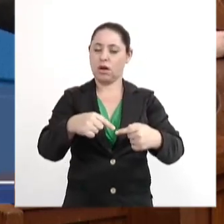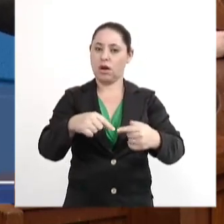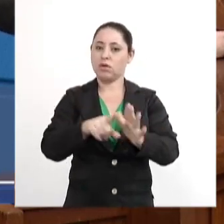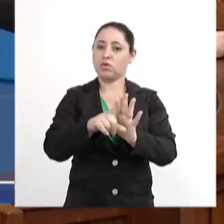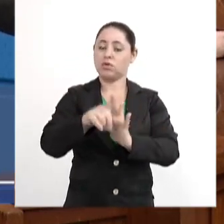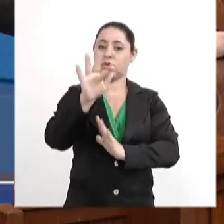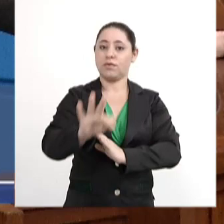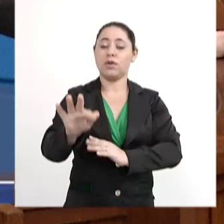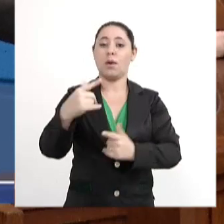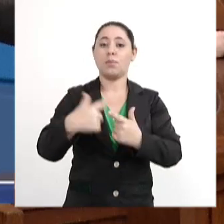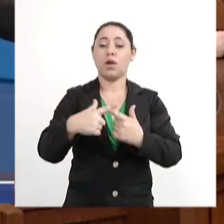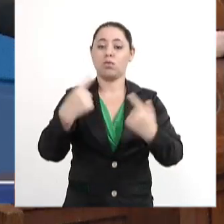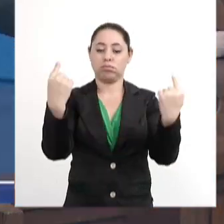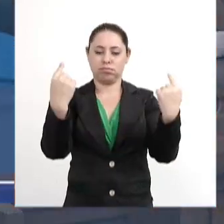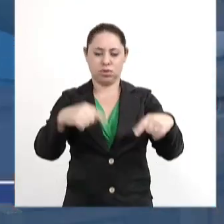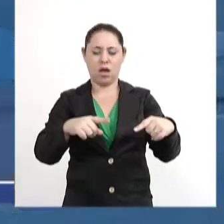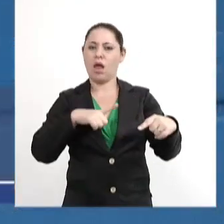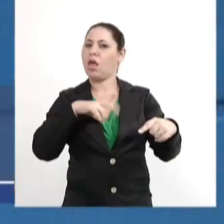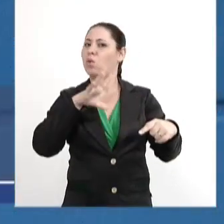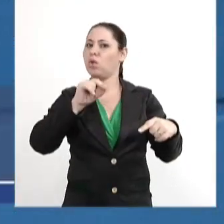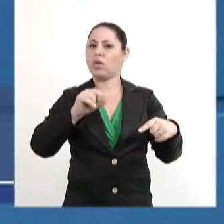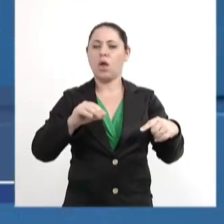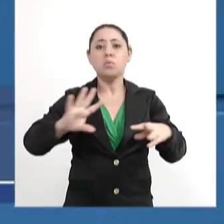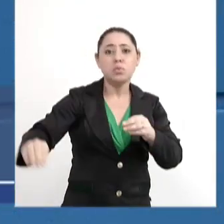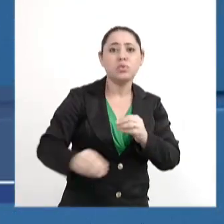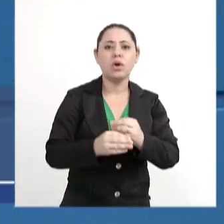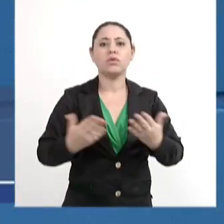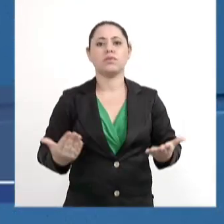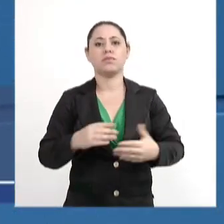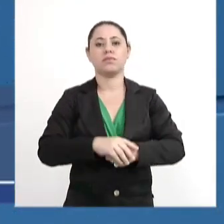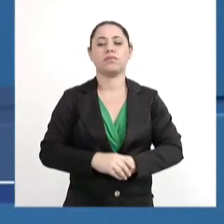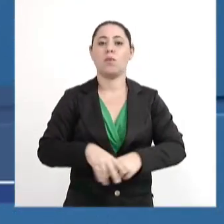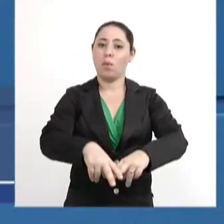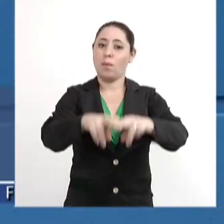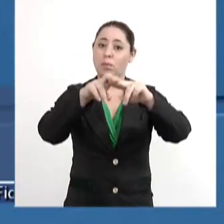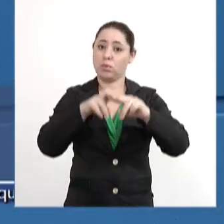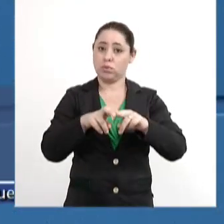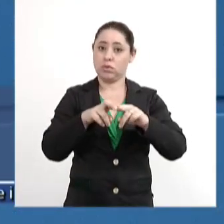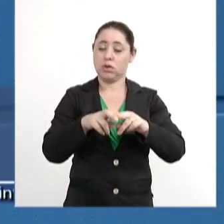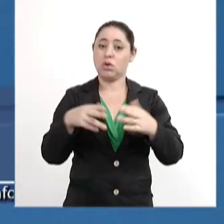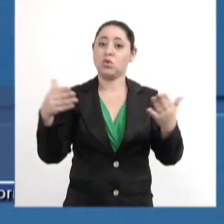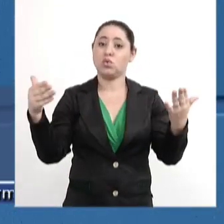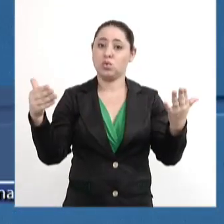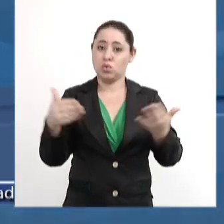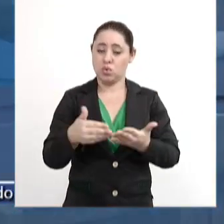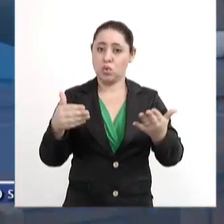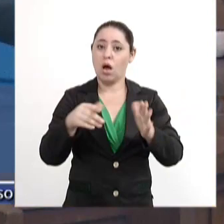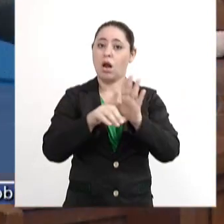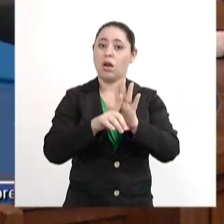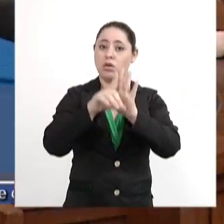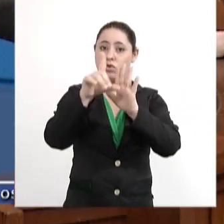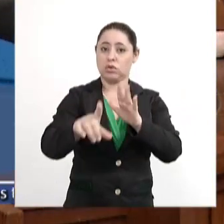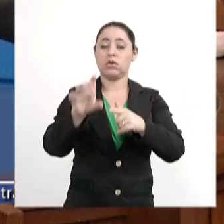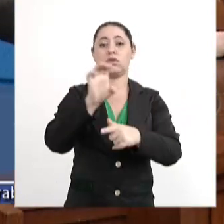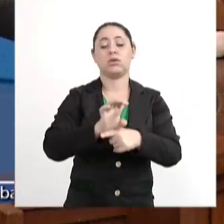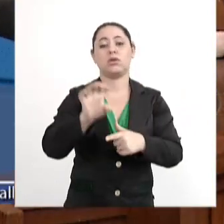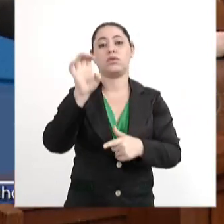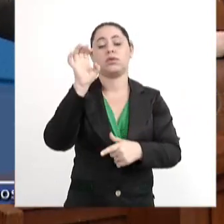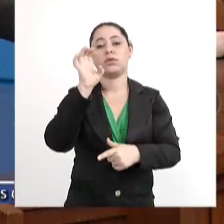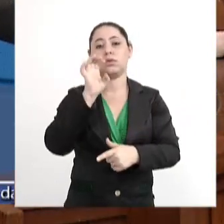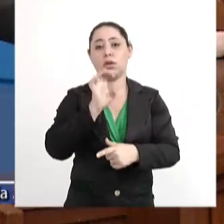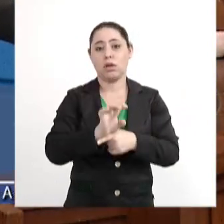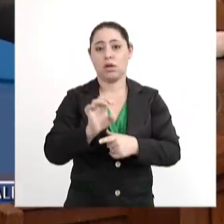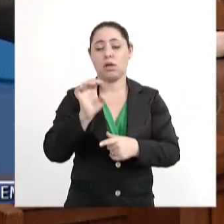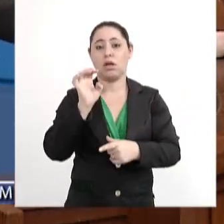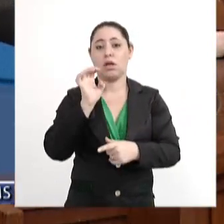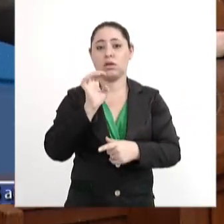estou contrariando, eu não estou suplementando. Portanto, nesse caso, a legislação estadual